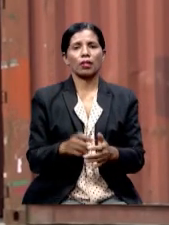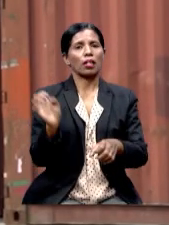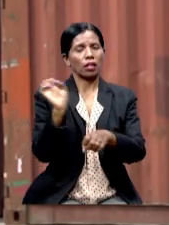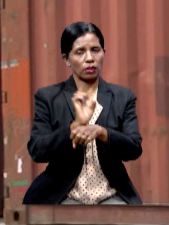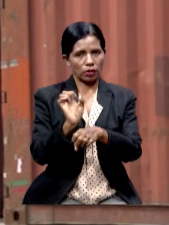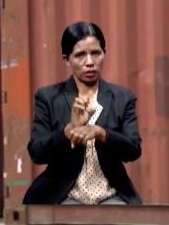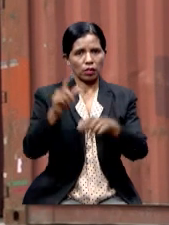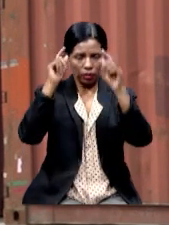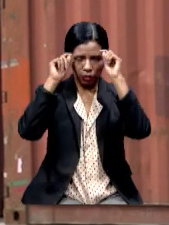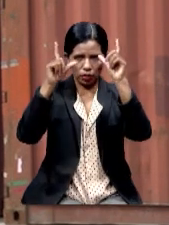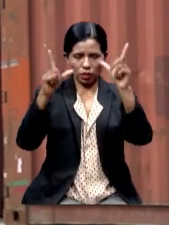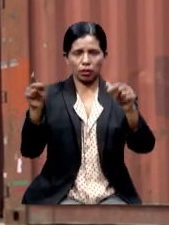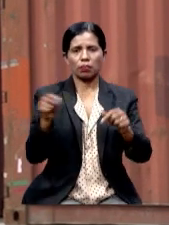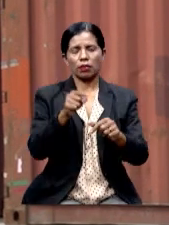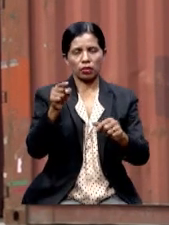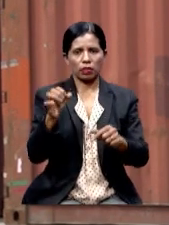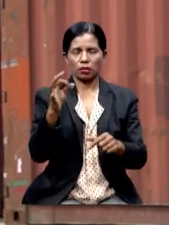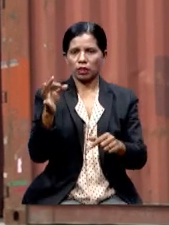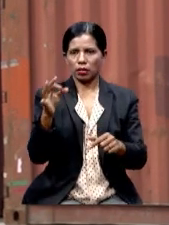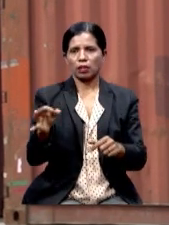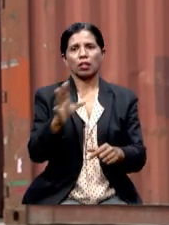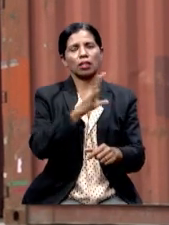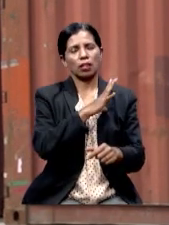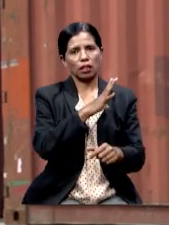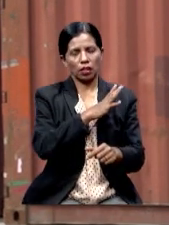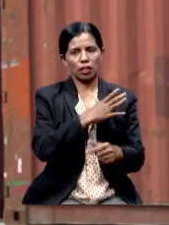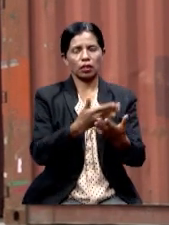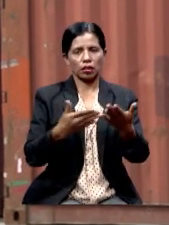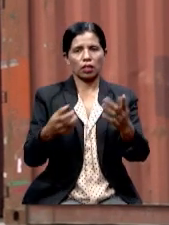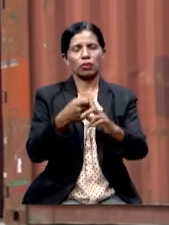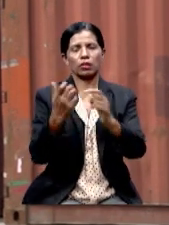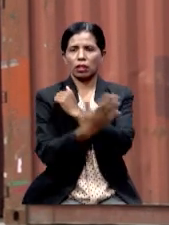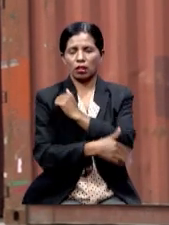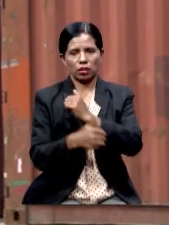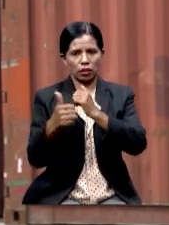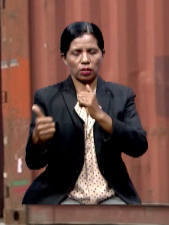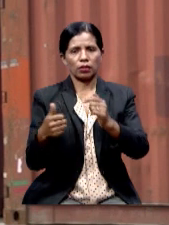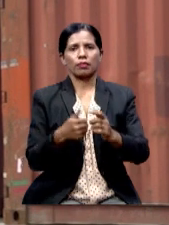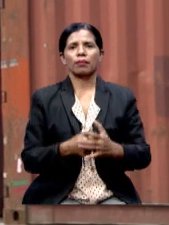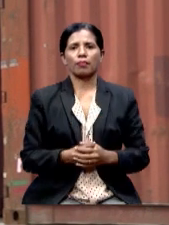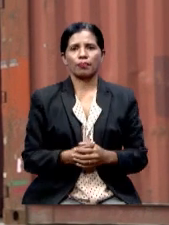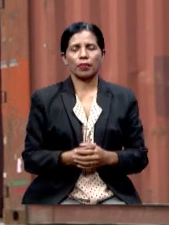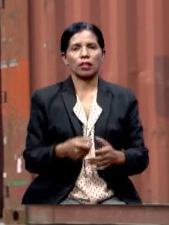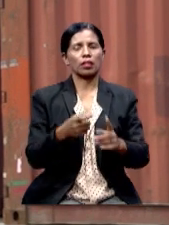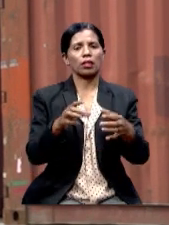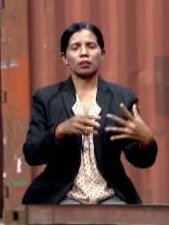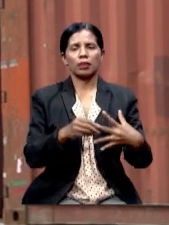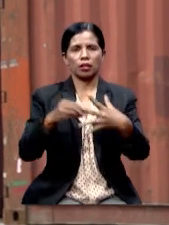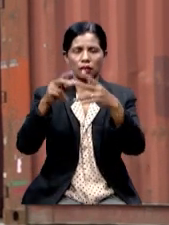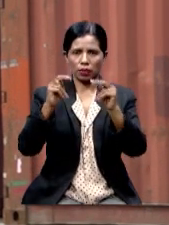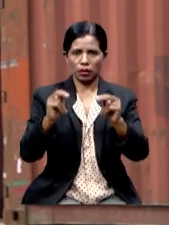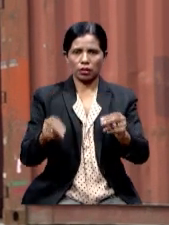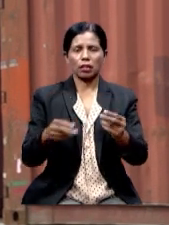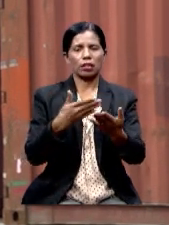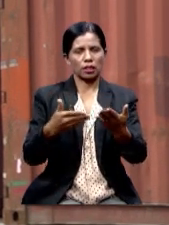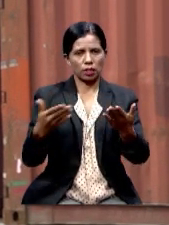economicamente, Timor-Leste o procento si anulo se depende ba produto importação husi rai liur. Liu-liu, necessidade